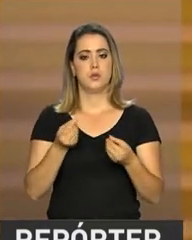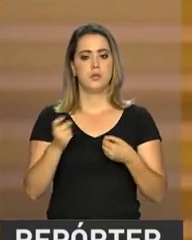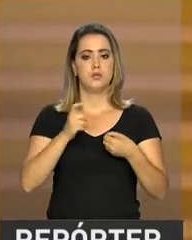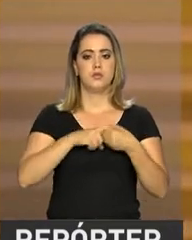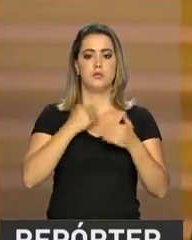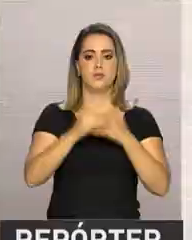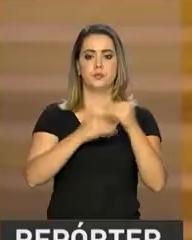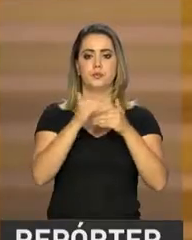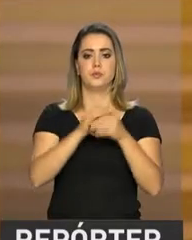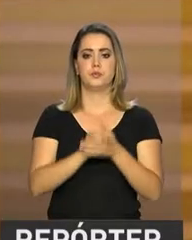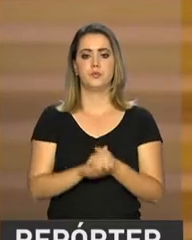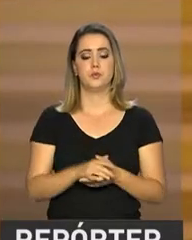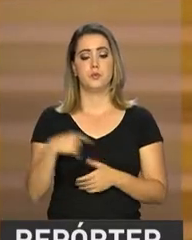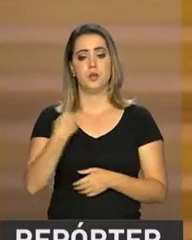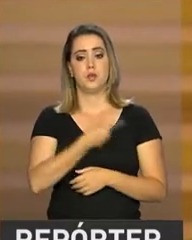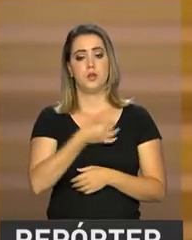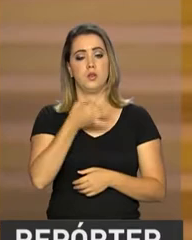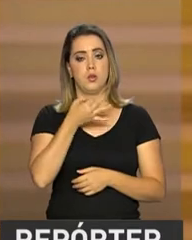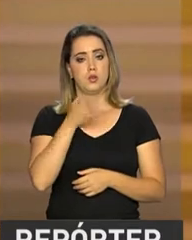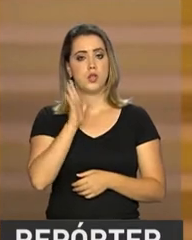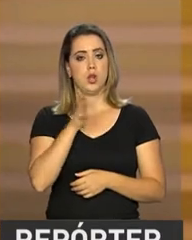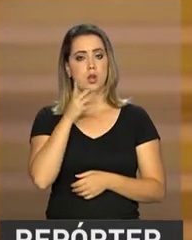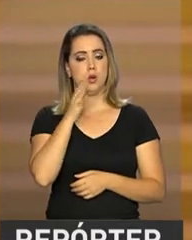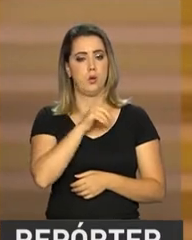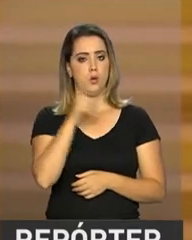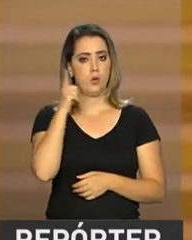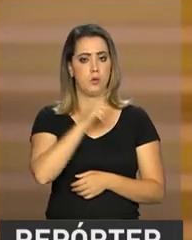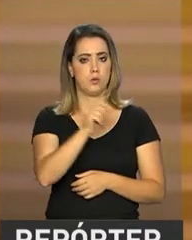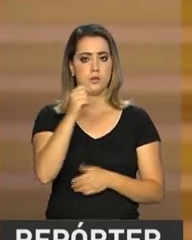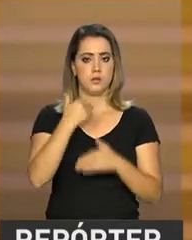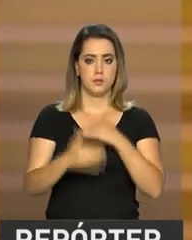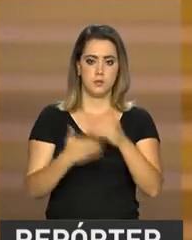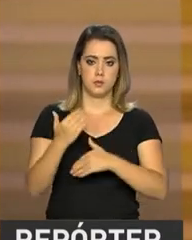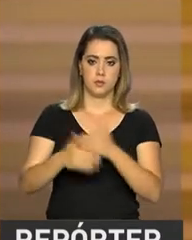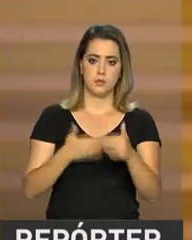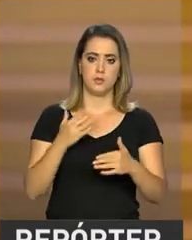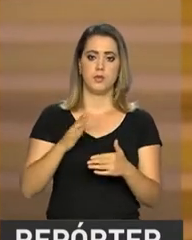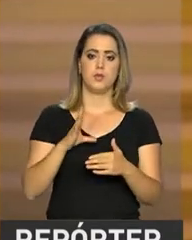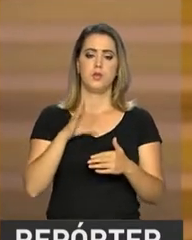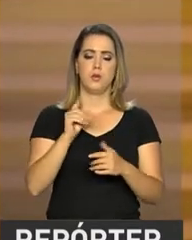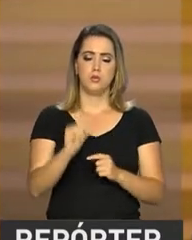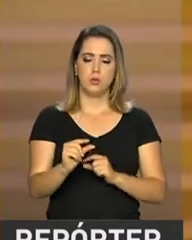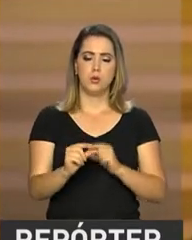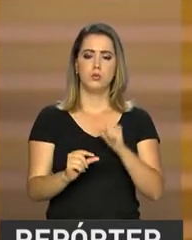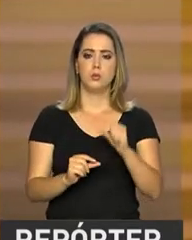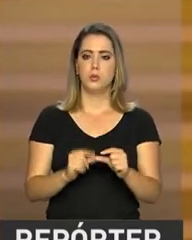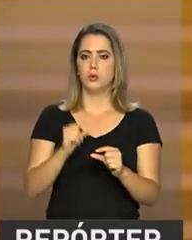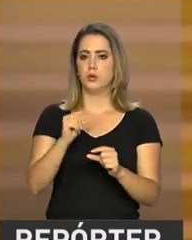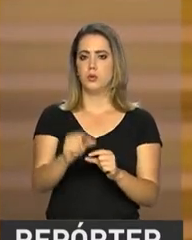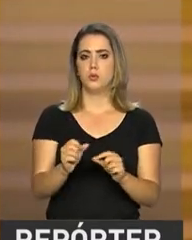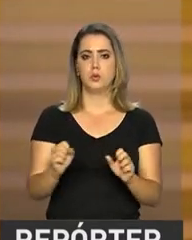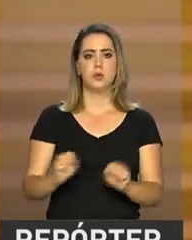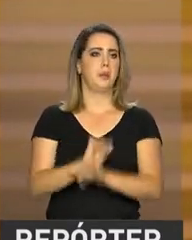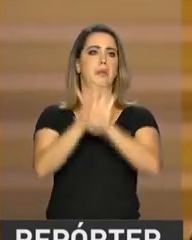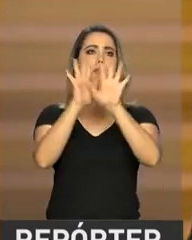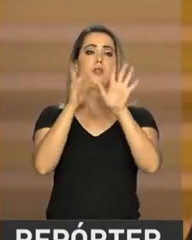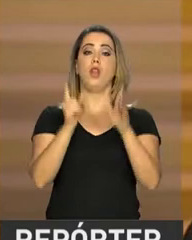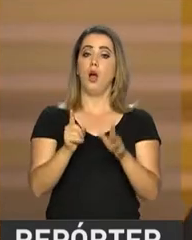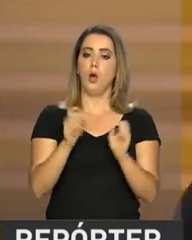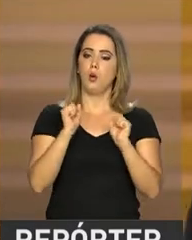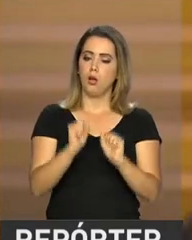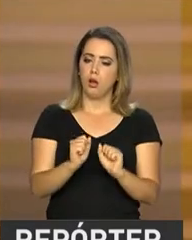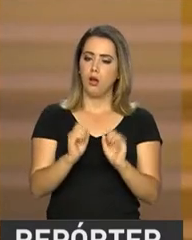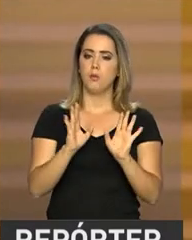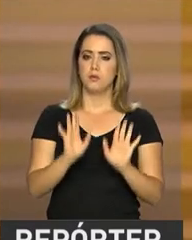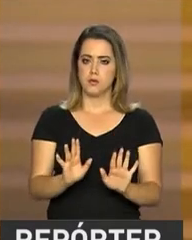condições de se recuperar. Eu acho que nós conseguimos um avanço, é claro que é tudo passo a passo, as coisas não têm milagre. O que a gente tem que entender